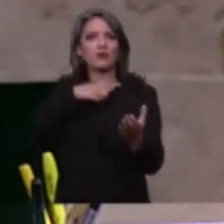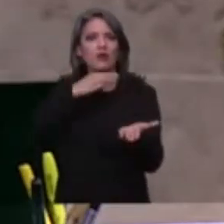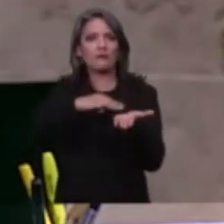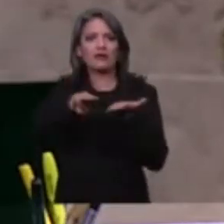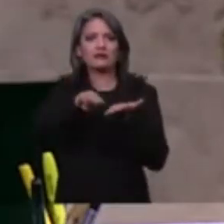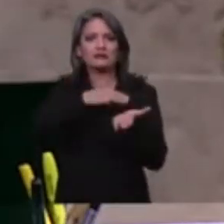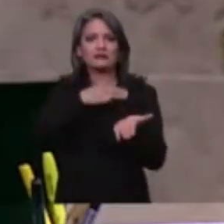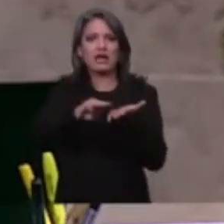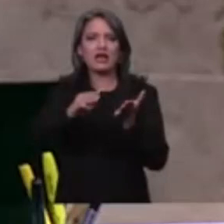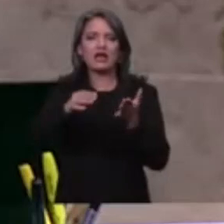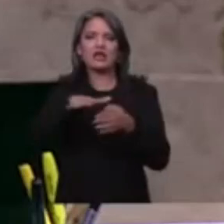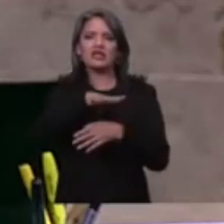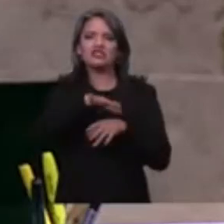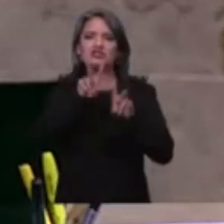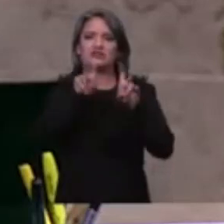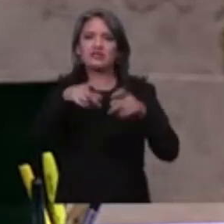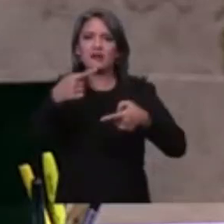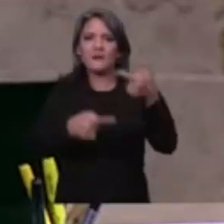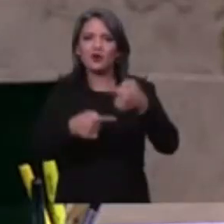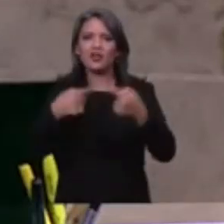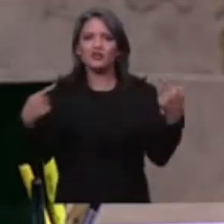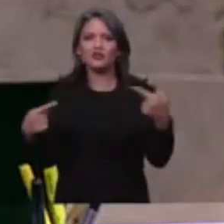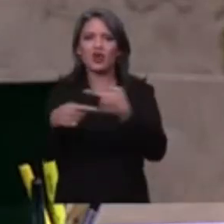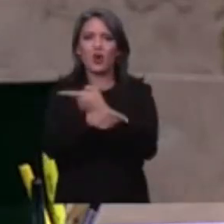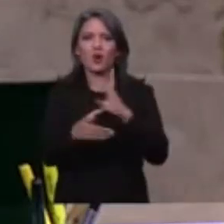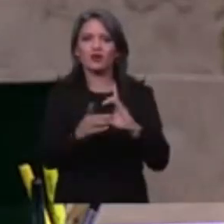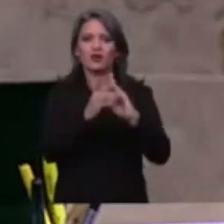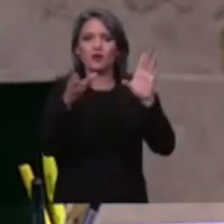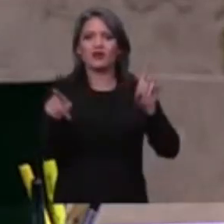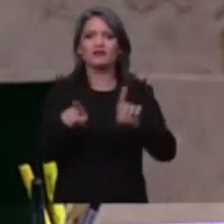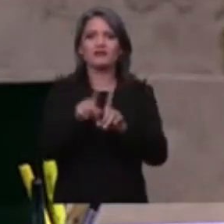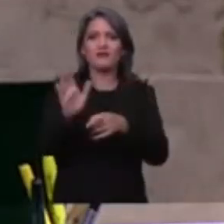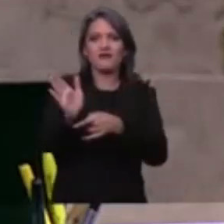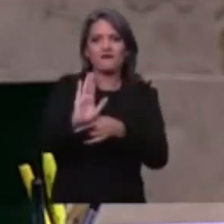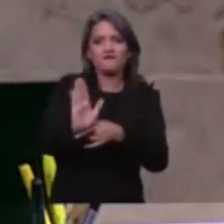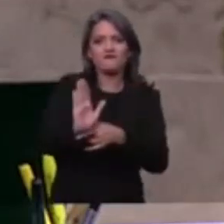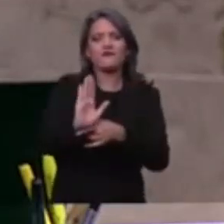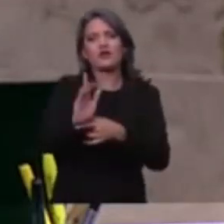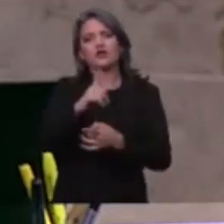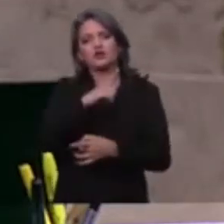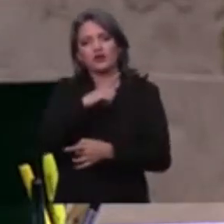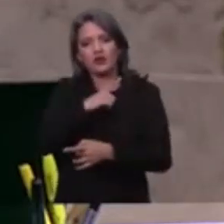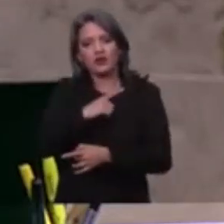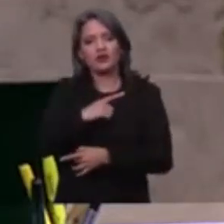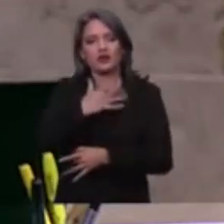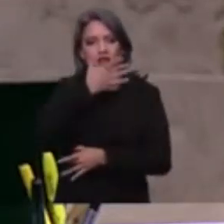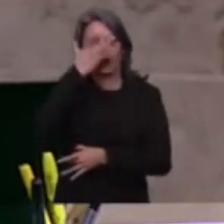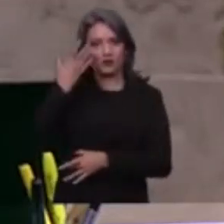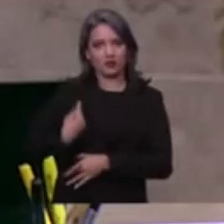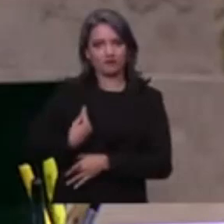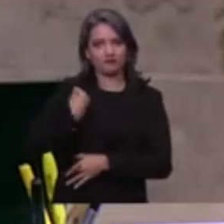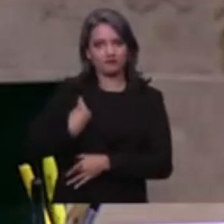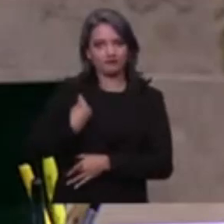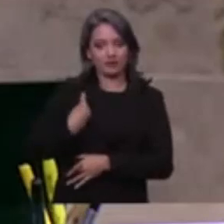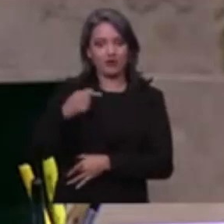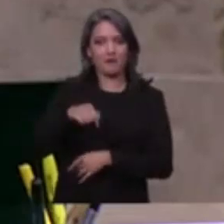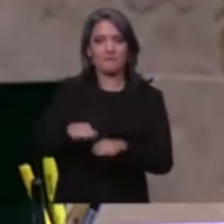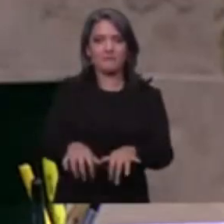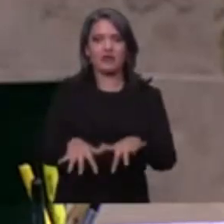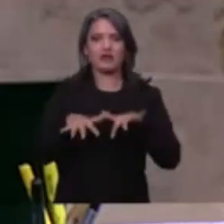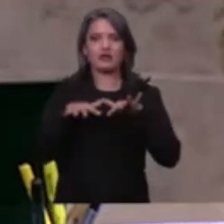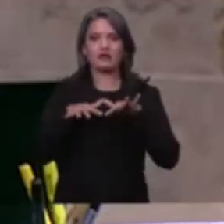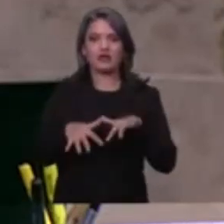teor político e antidemocrático, bem como vídeos e imagens da permanência do acusado no plenário do